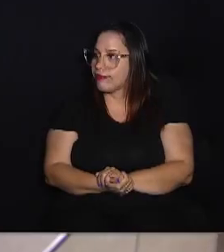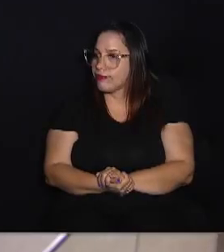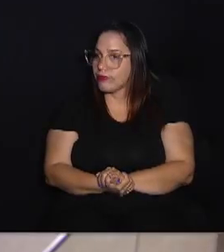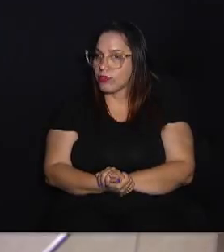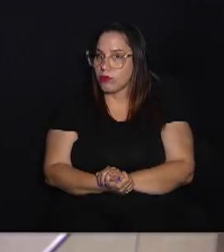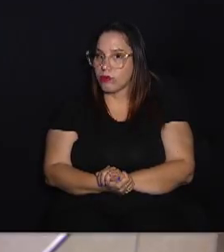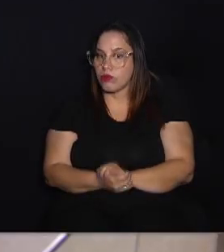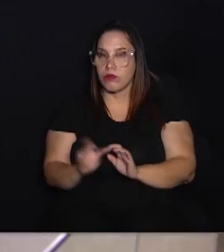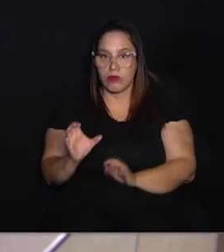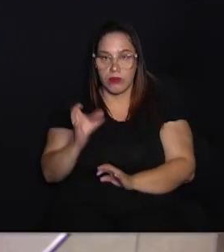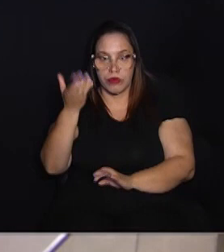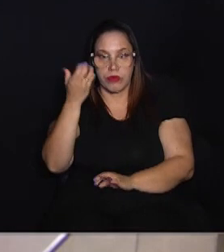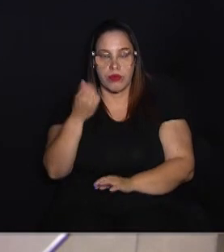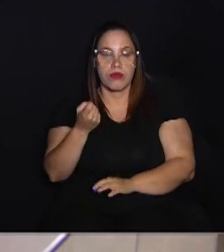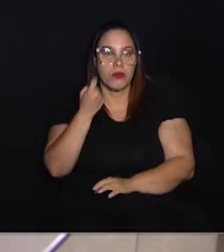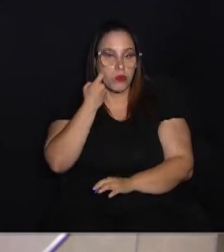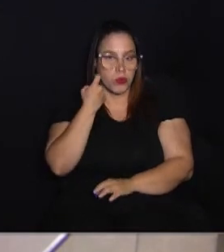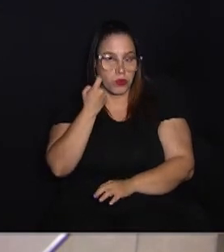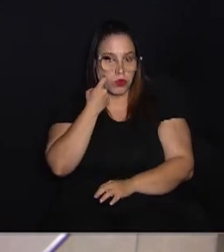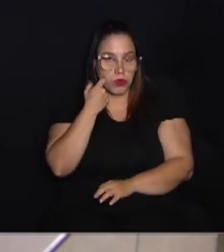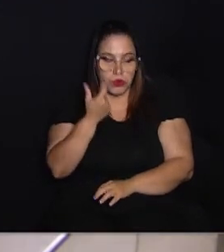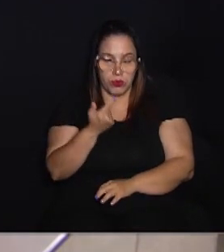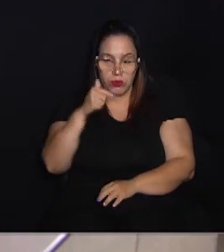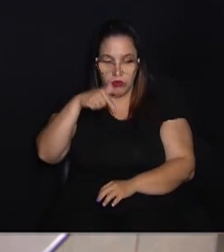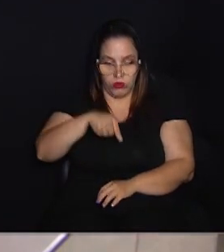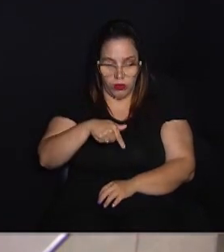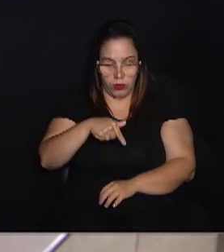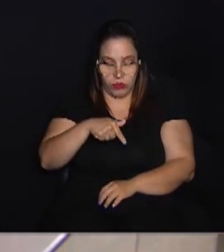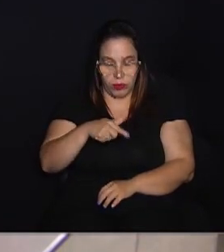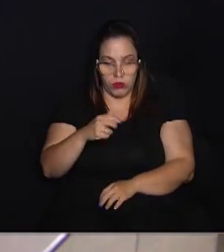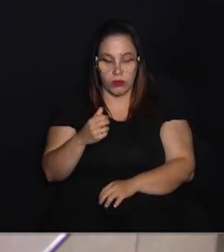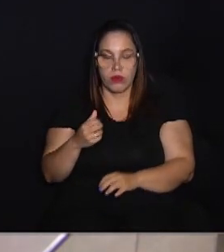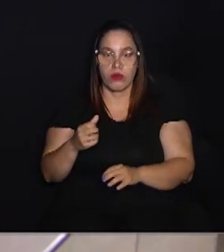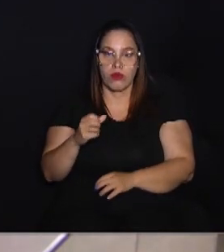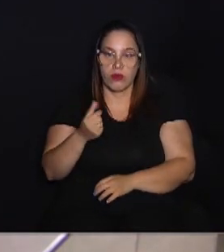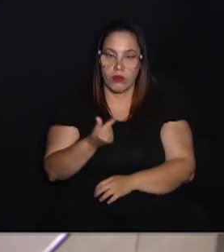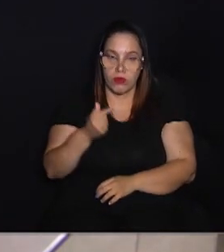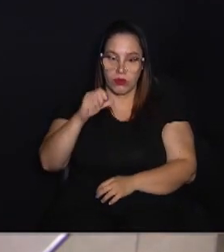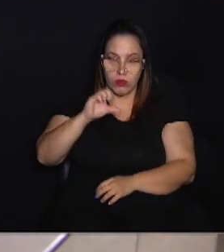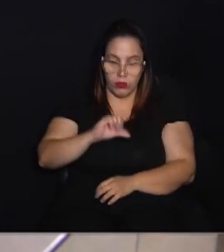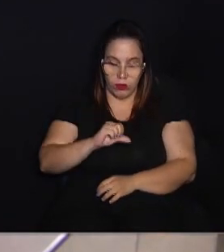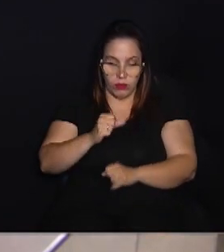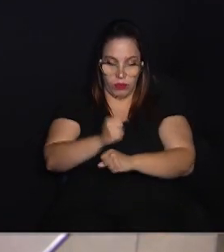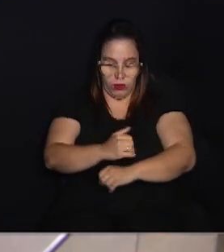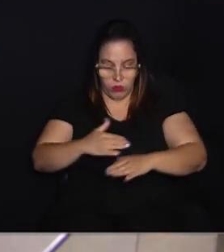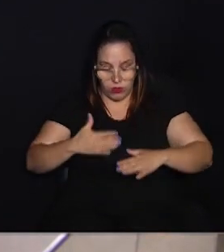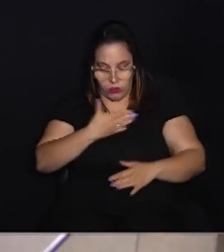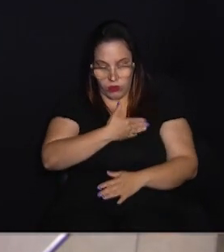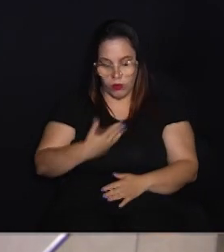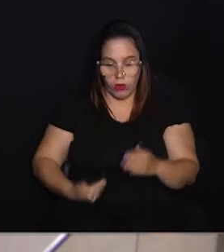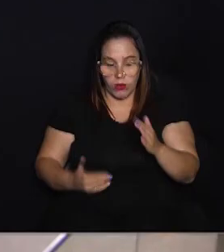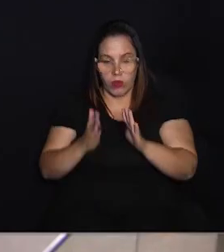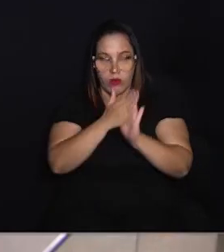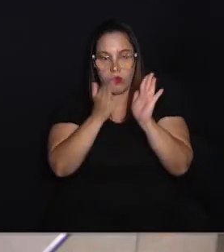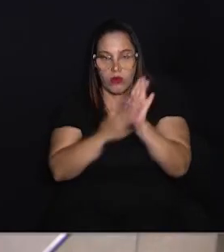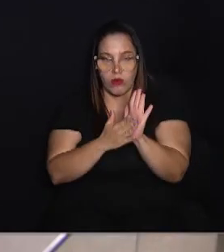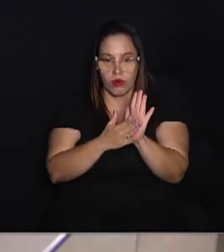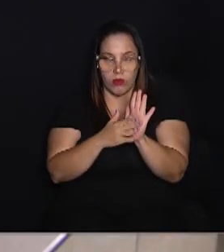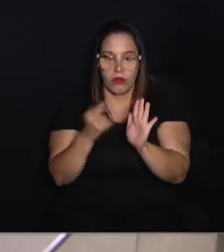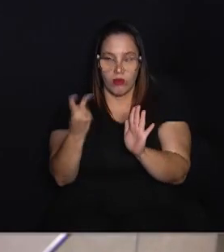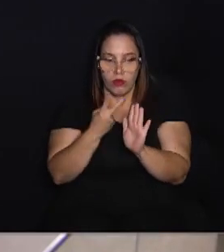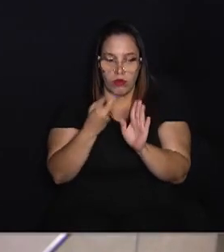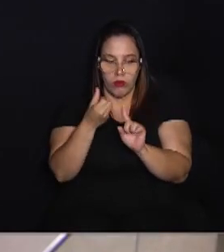Foi realizada nesta sexta-feira, 27, a 29ª audiência pública de prestação de contas do